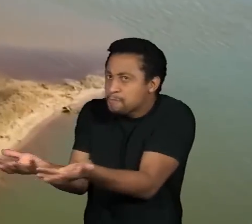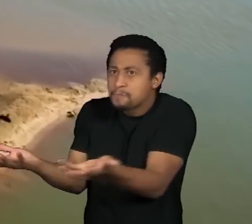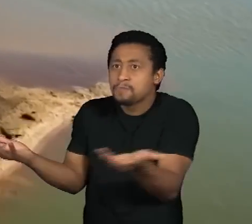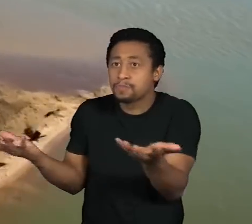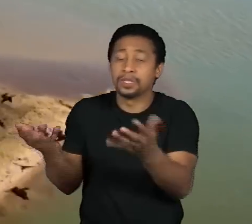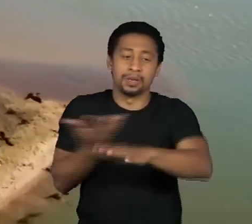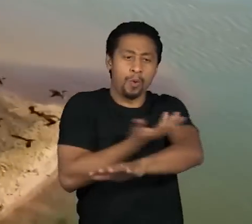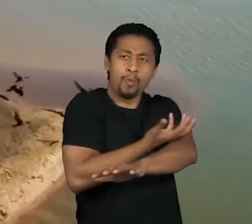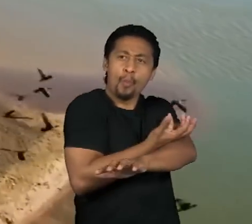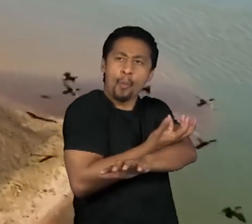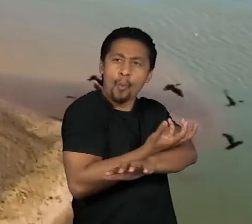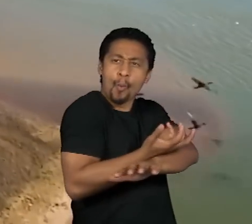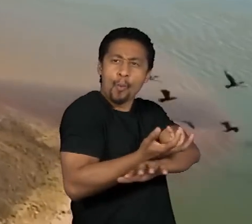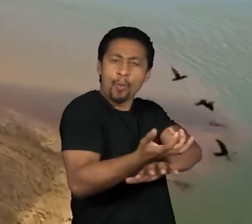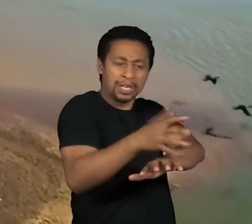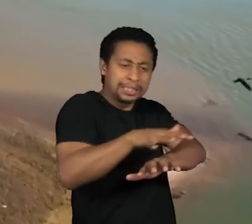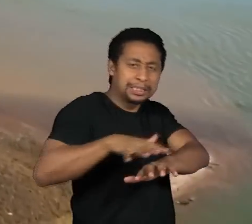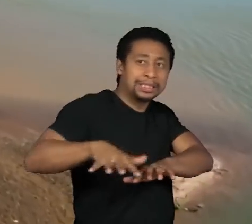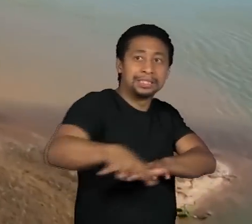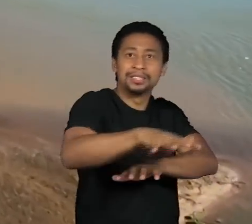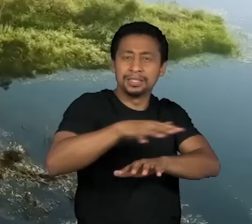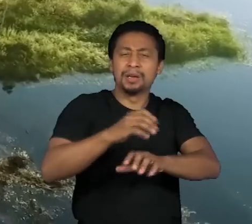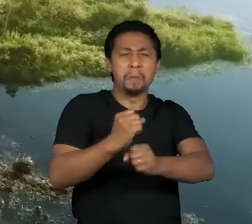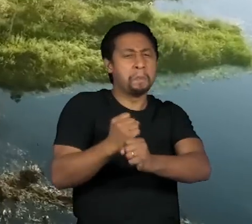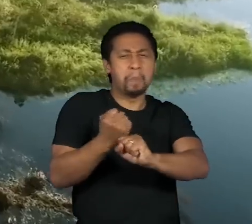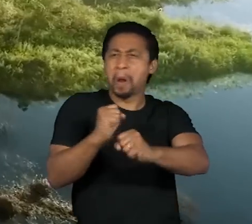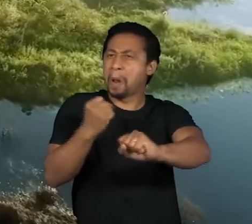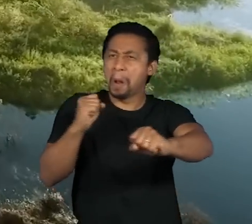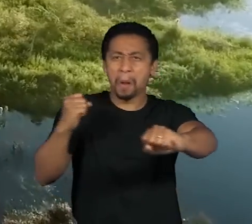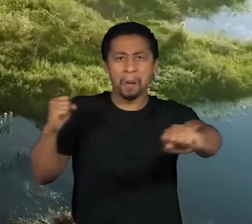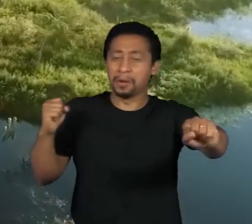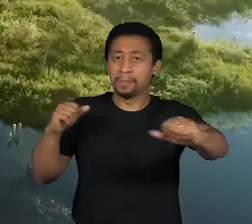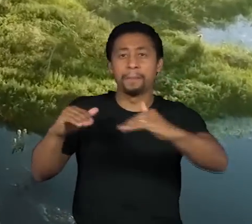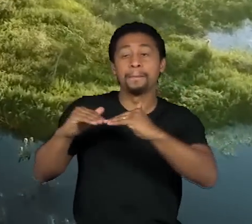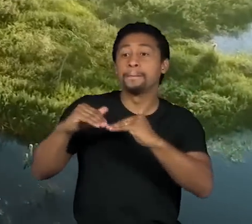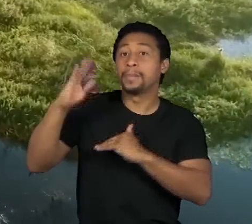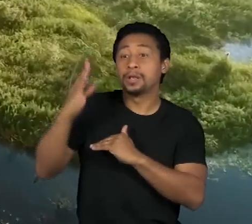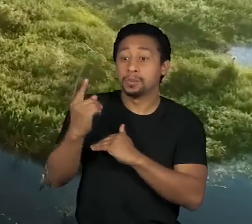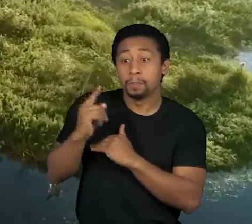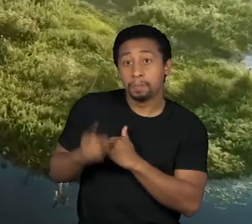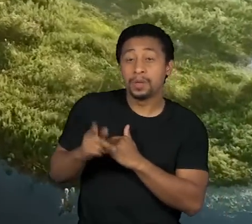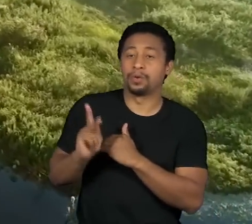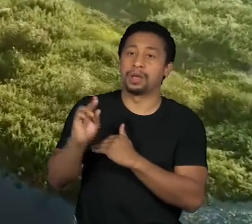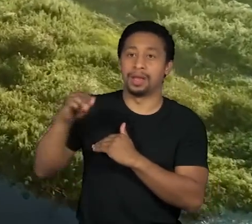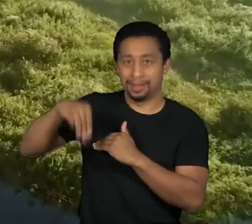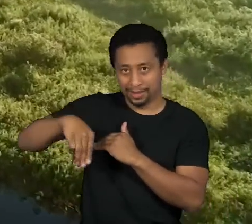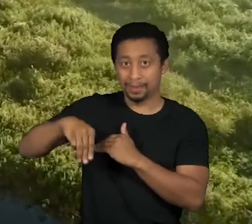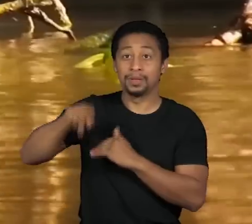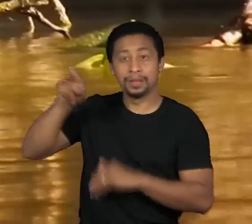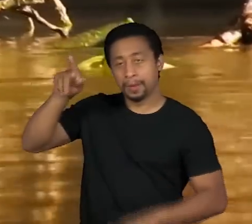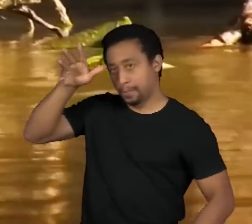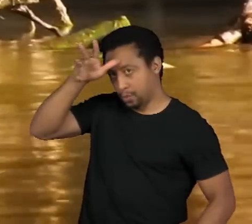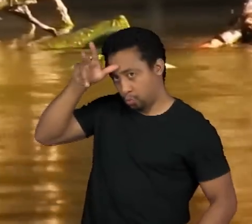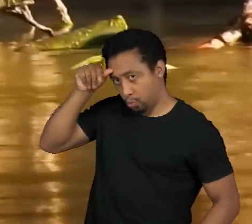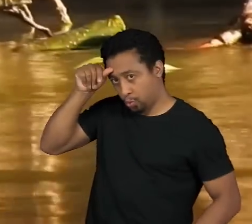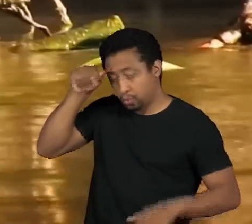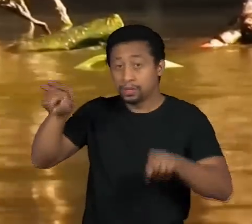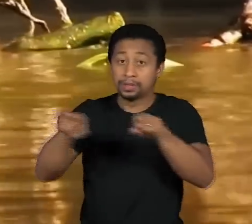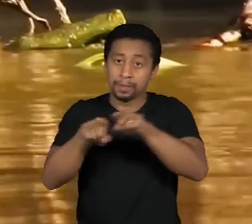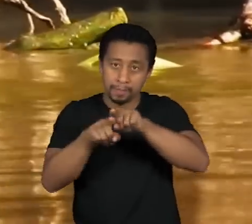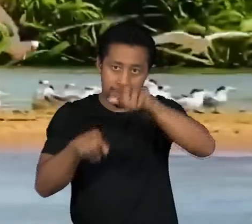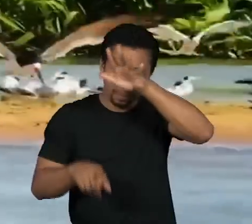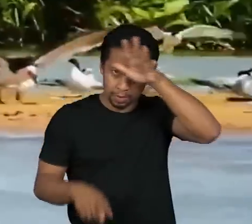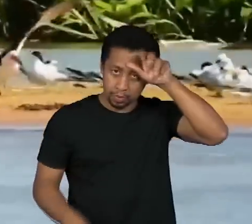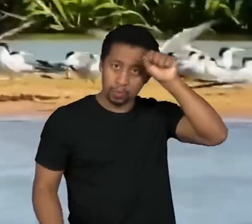por 150 mil quilômetros quadrados, nos estados do Mato Grosso e Mato Grosso do Sul. Uma imensa